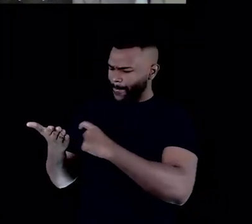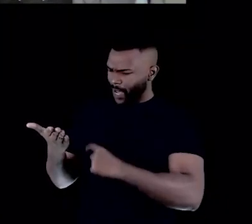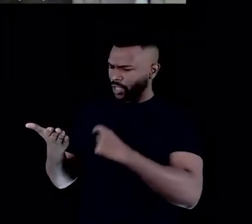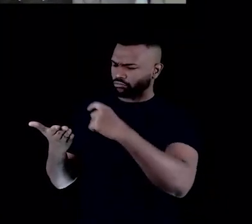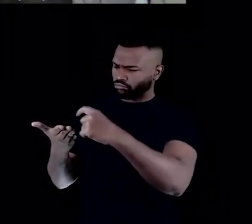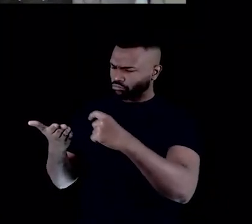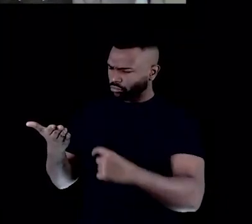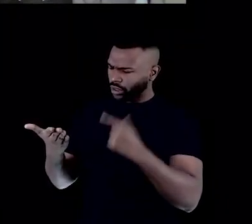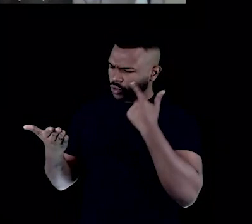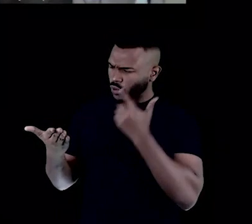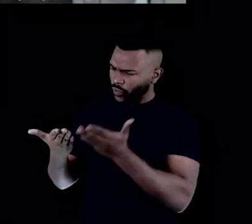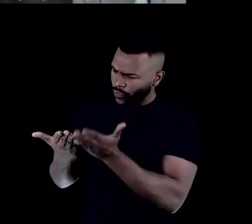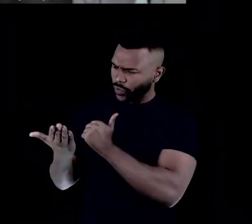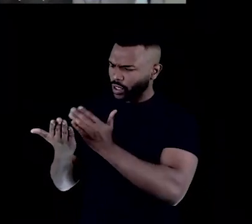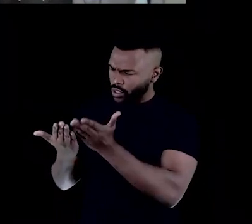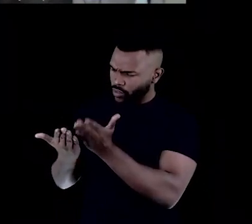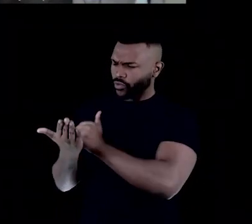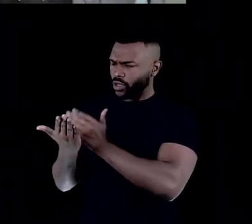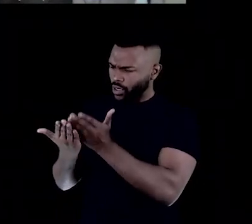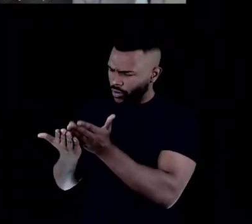vazio, que realmente tem